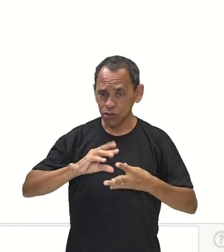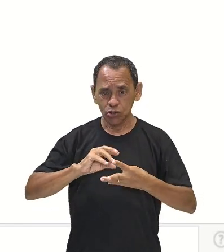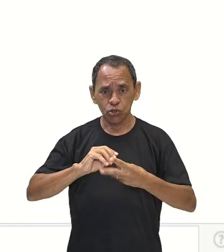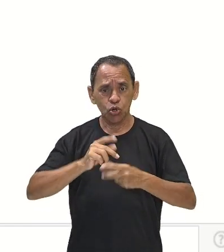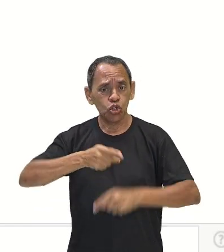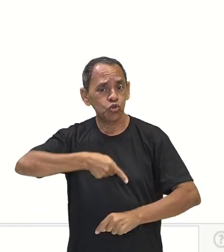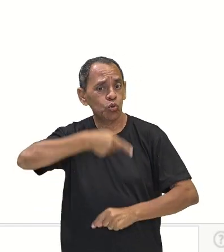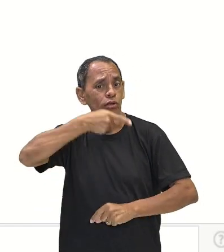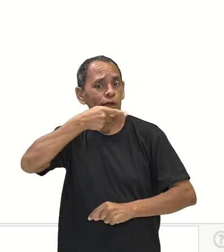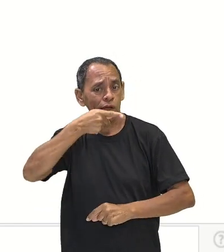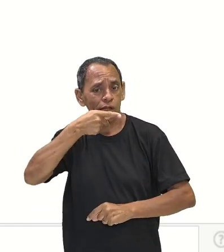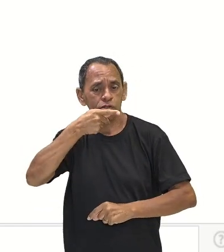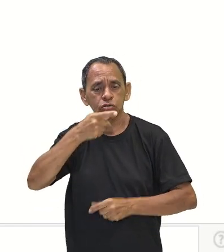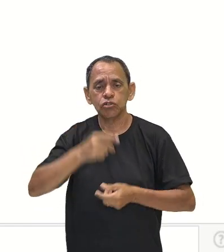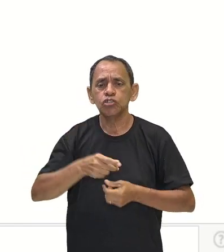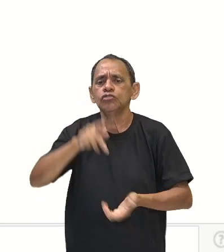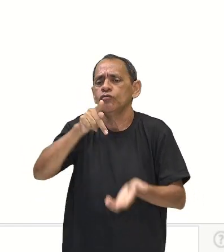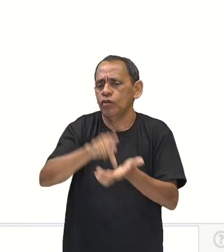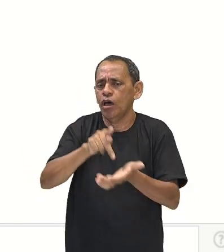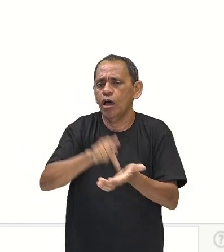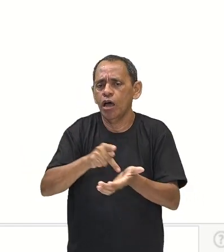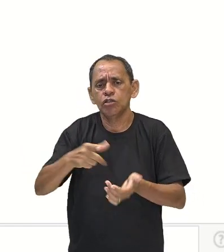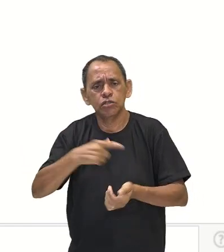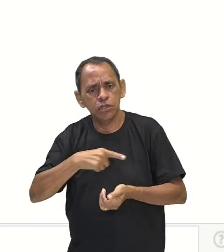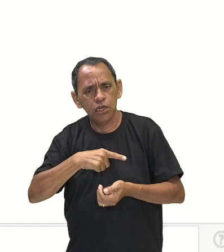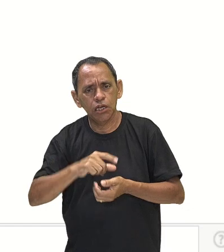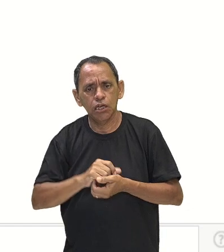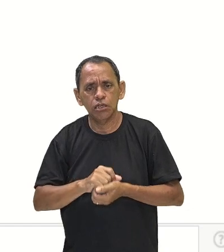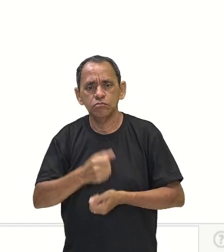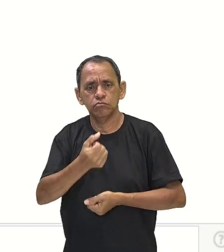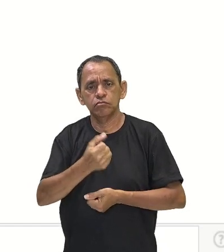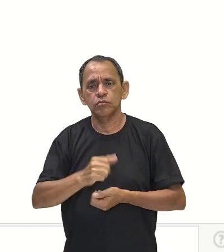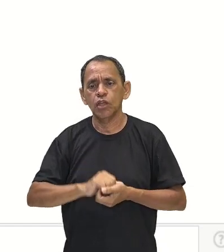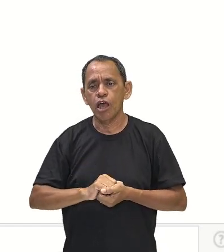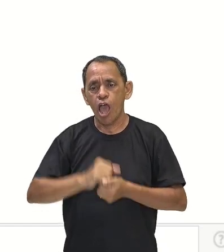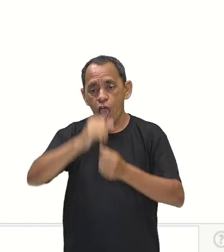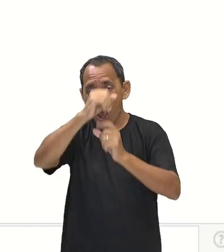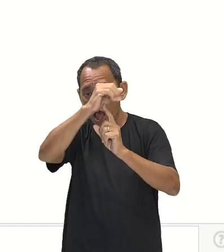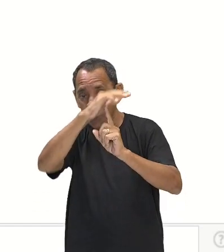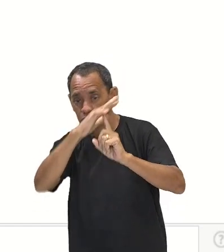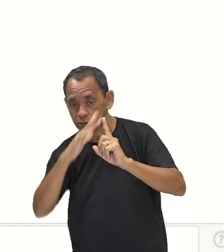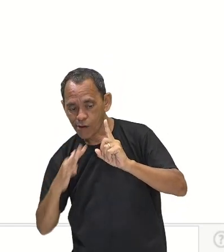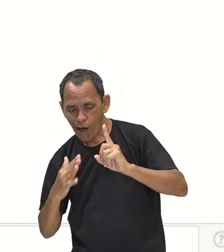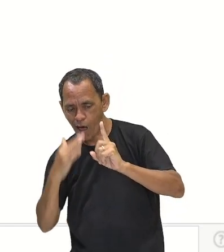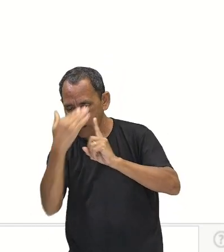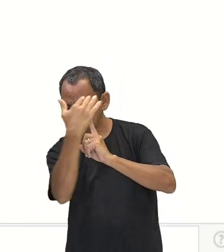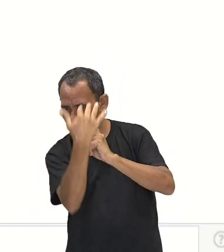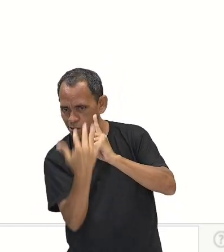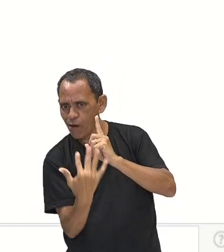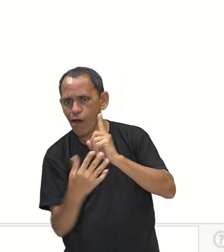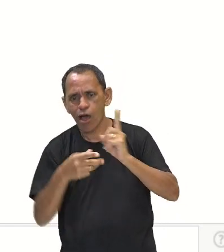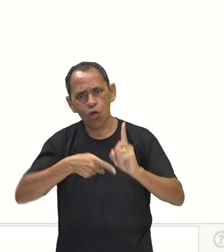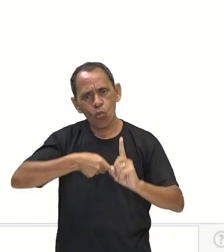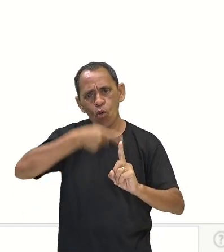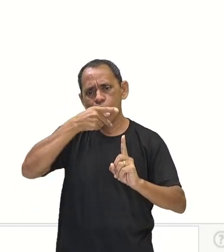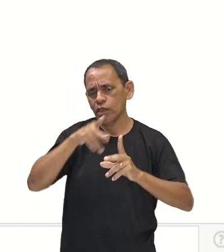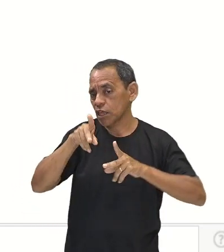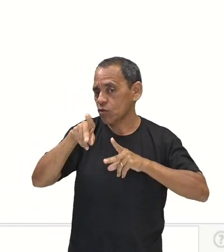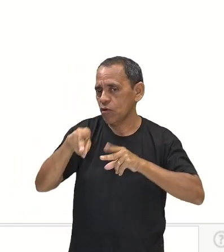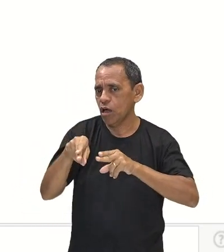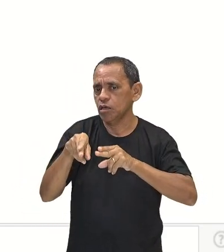platônicos. Necessariamente, ele vai ter o número de... as faces serão formadas por polígonos iguais,